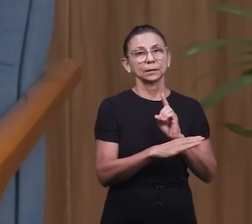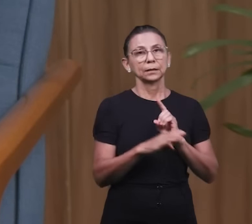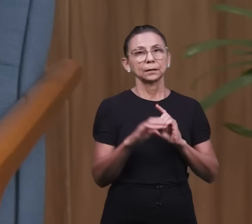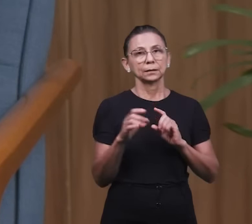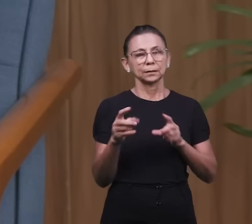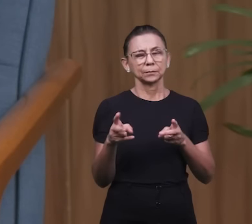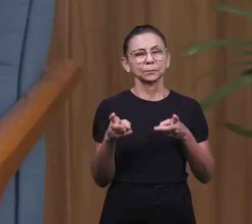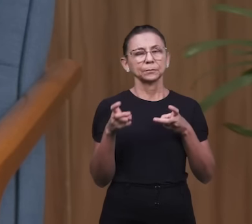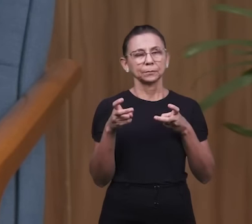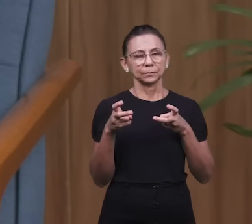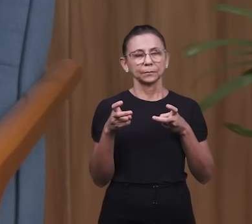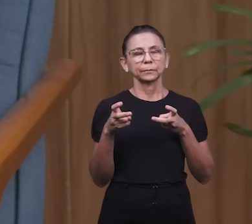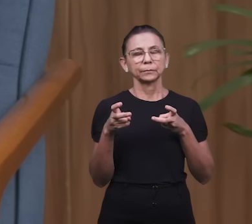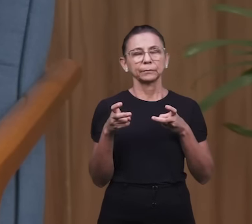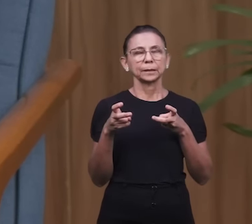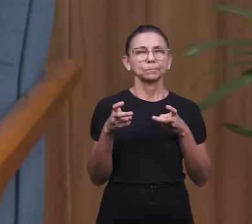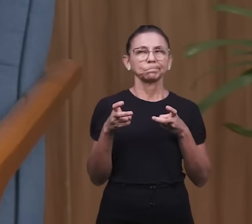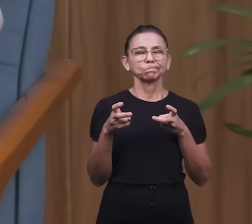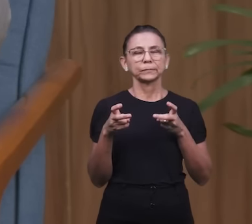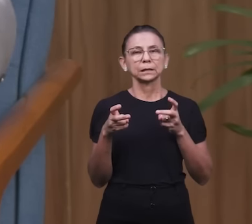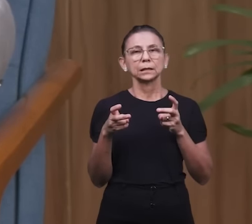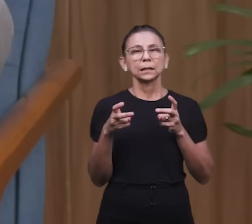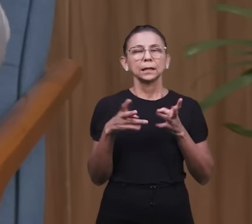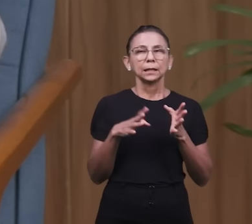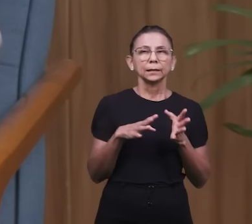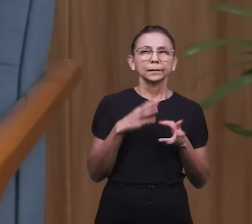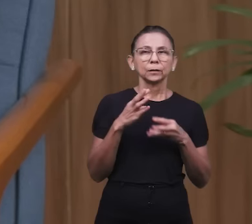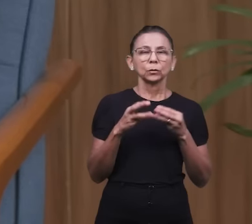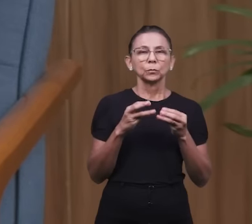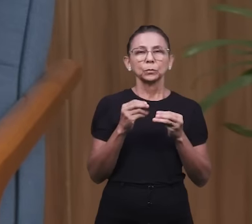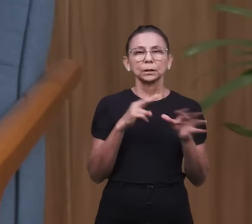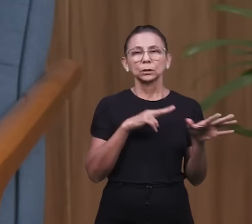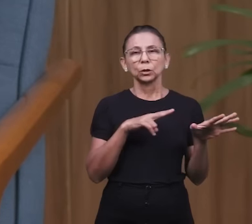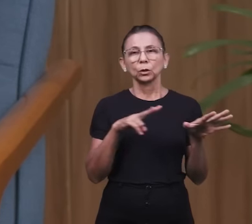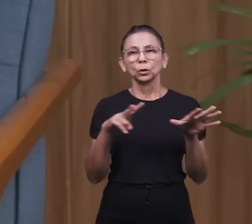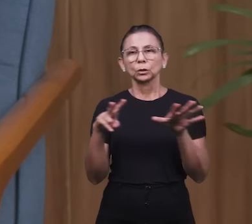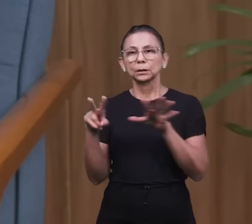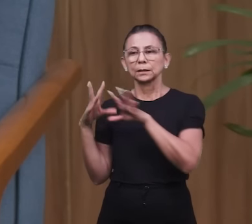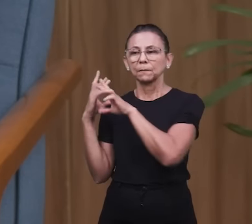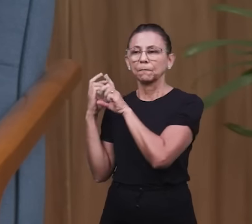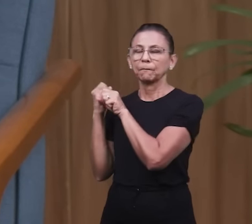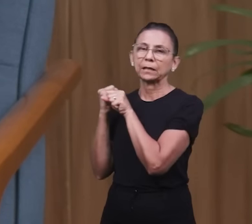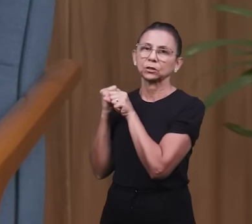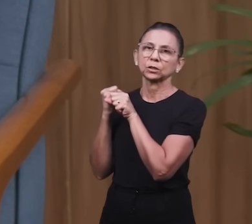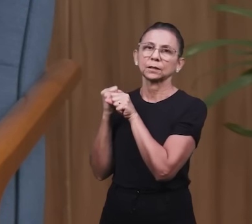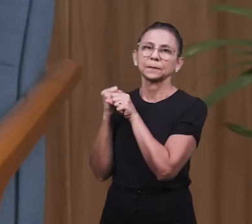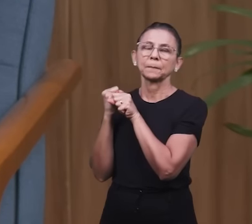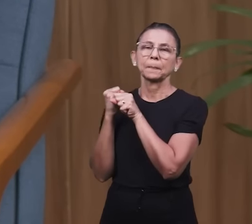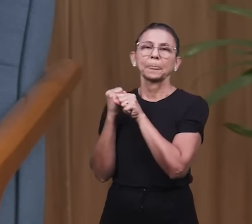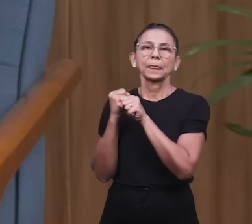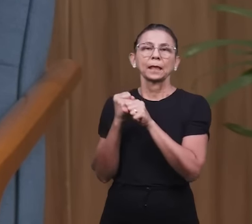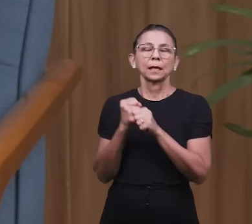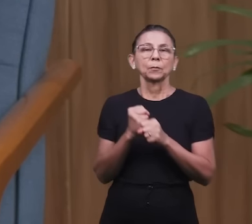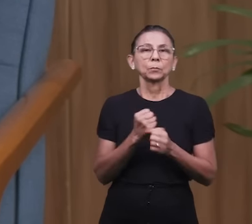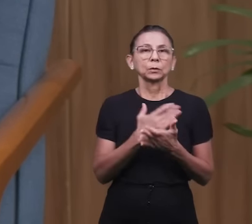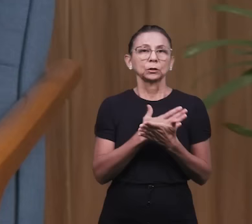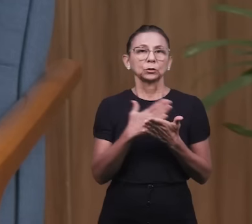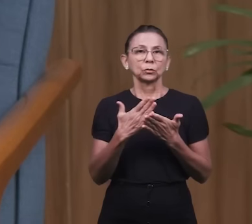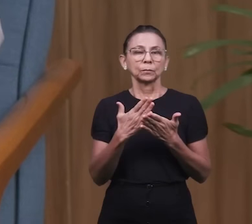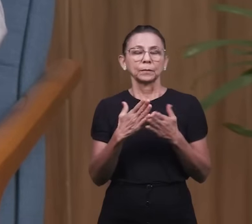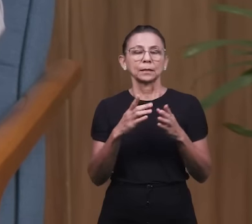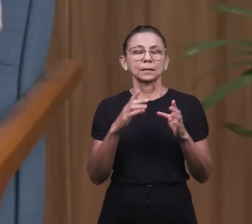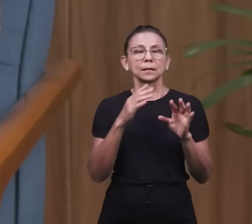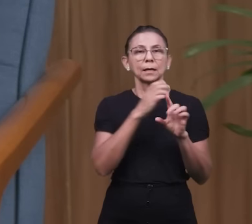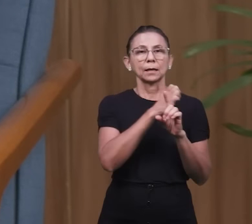perceber esse quadro ele meio que fecha a semana né a gente começa com a escola bíblica dominical a gente tem